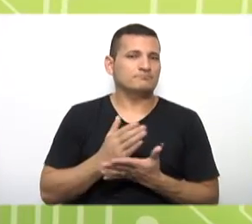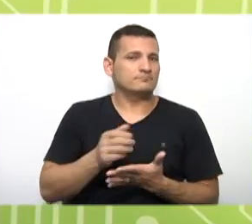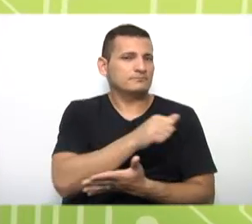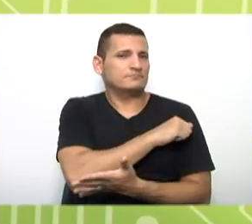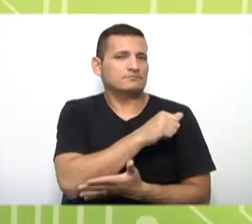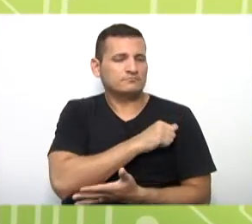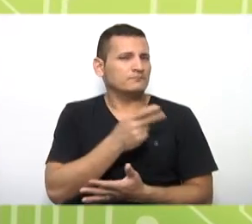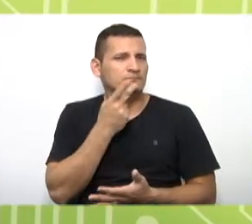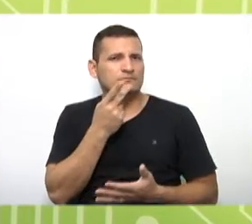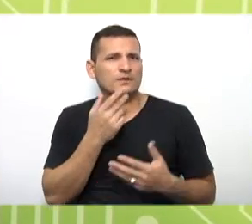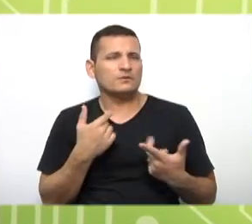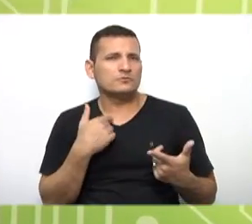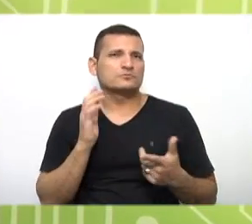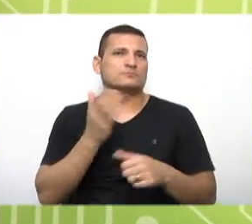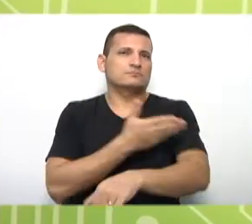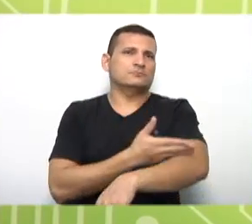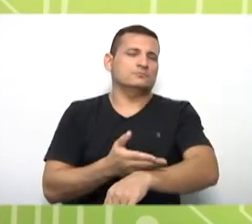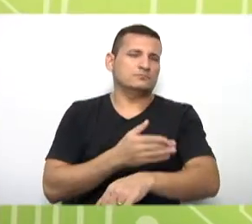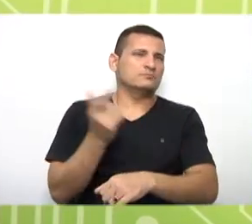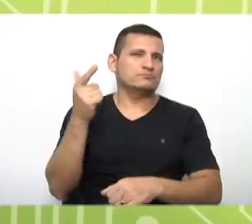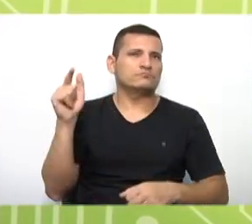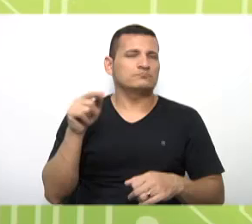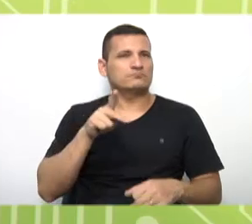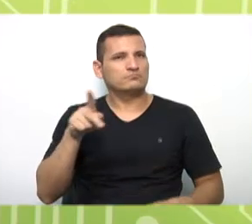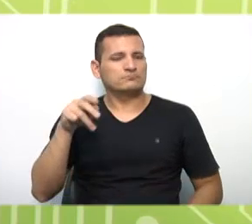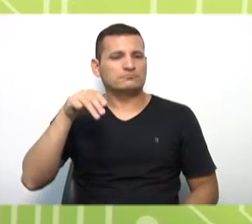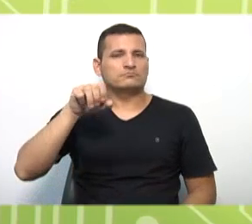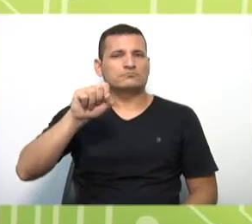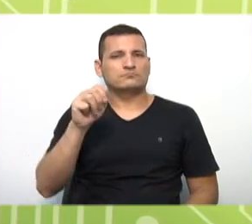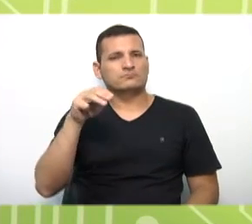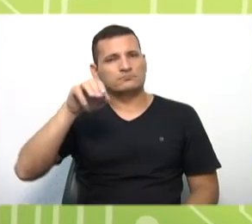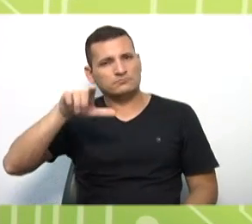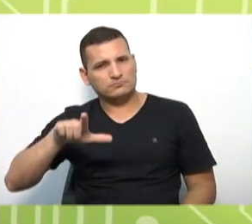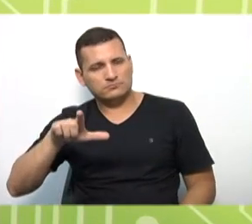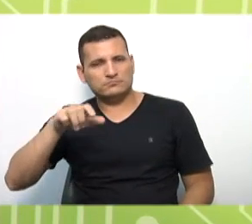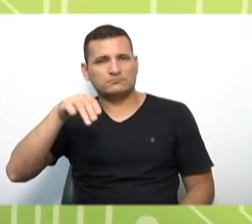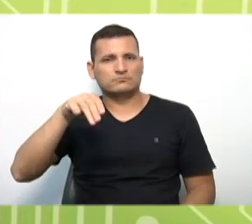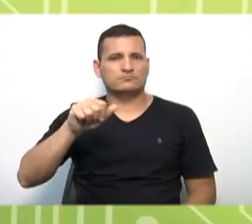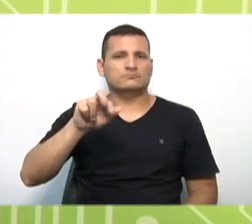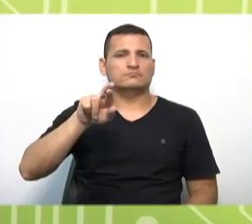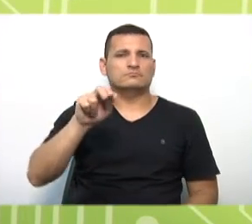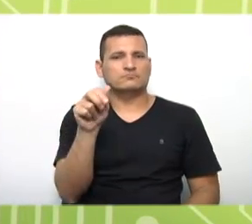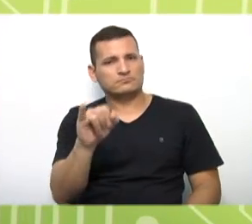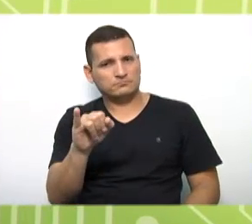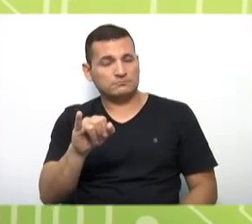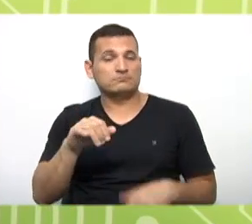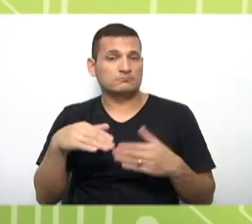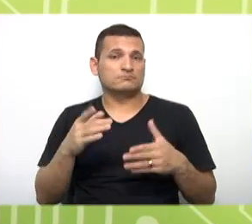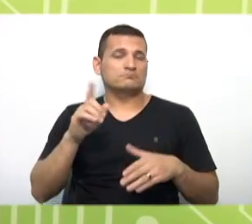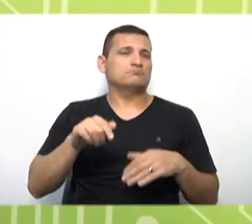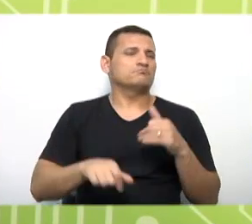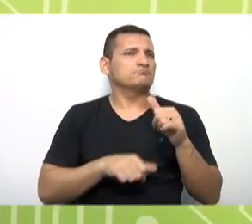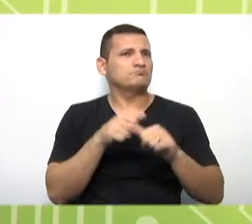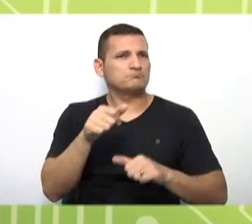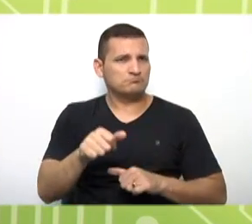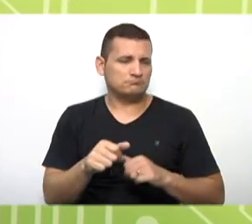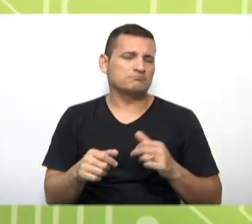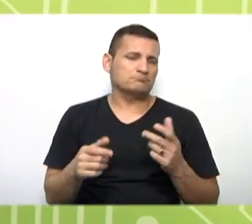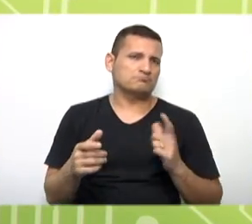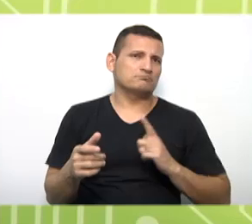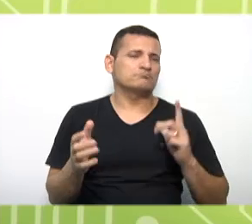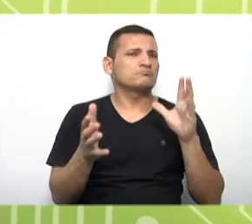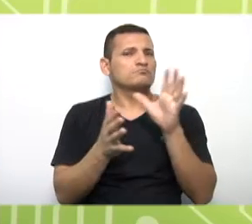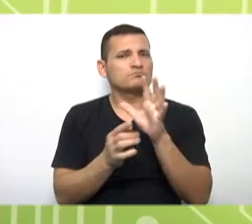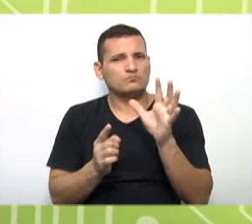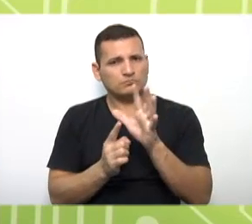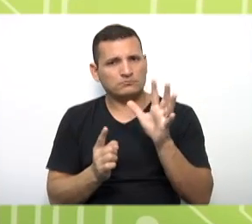falar, poxa, eu já estava acostumado com o professor Samuel, com a professora Maraí. Então, são mudanças que são impulsionadas por alguns fatores. Então,